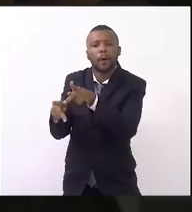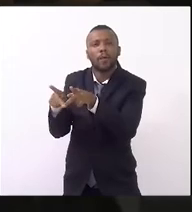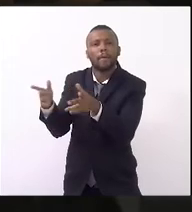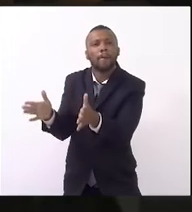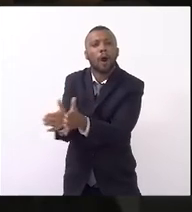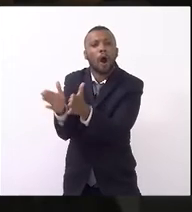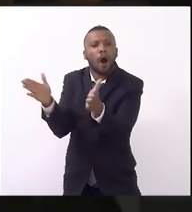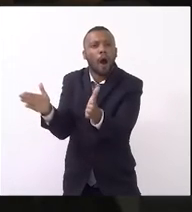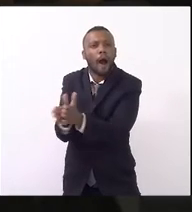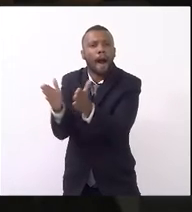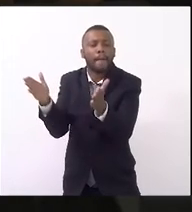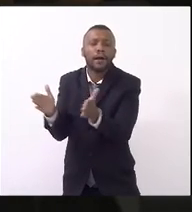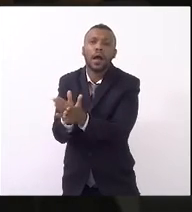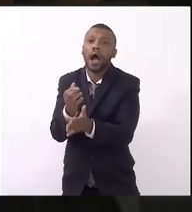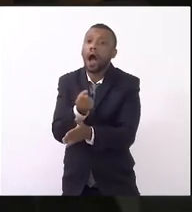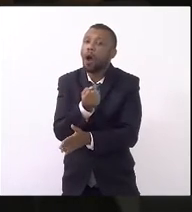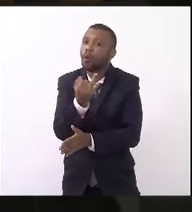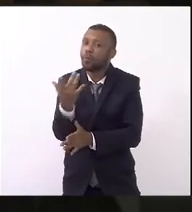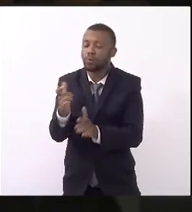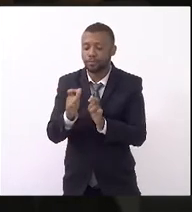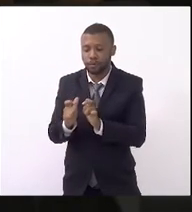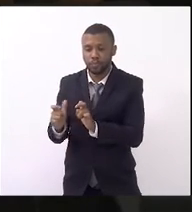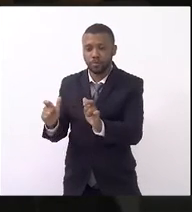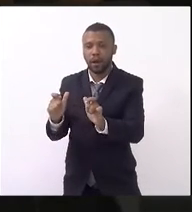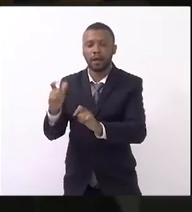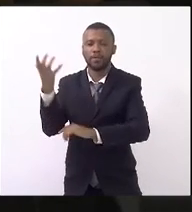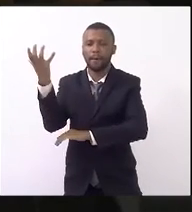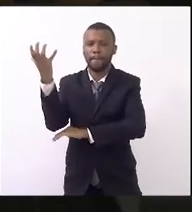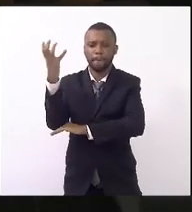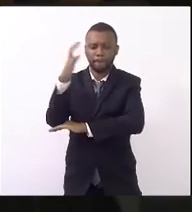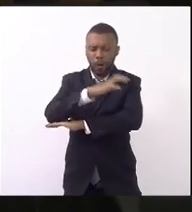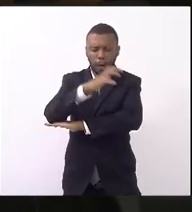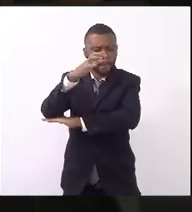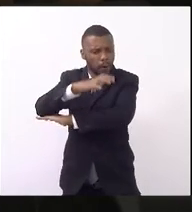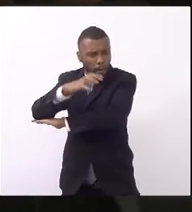alguns trechos desmatados, outros não.